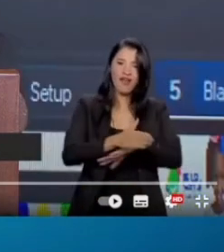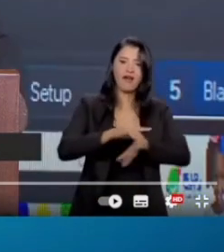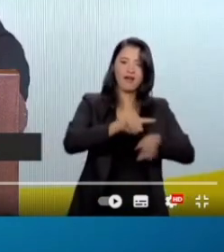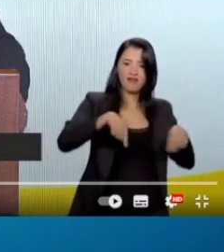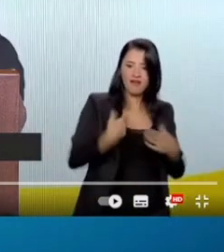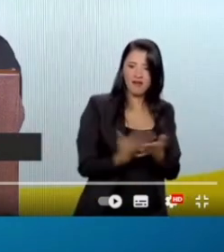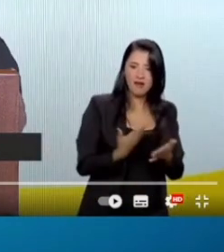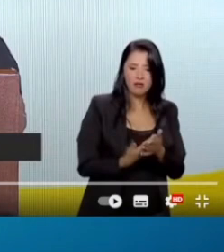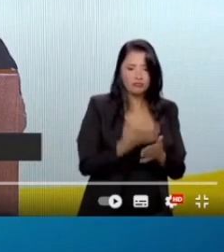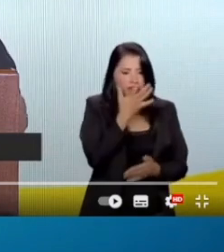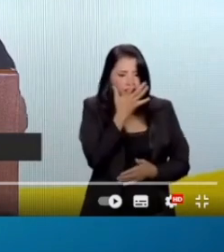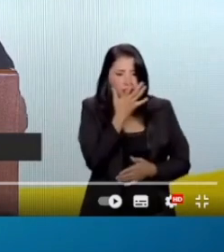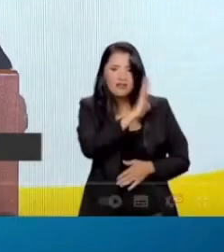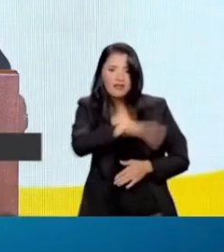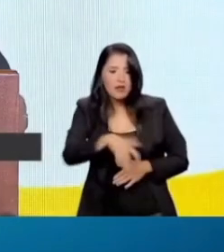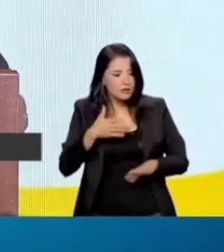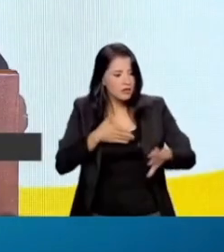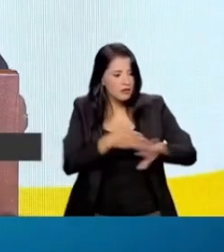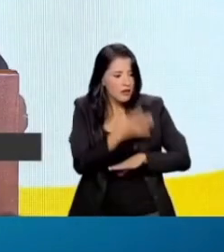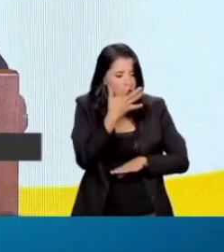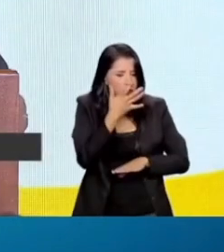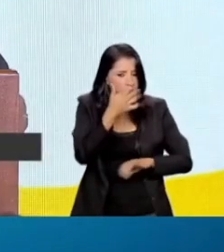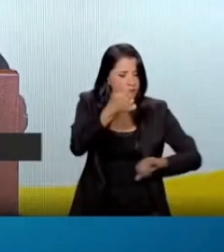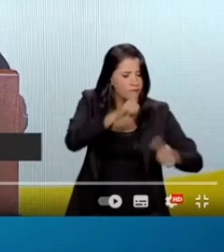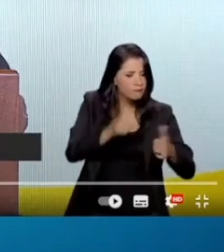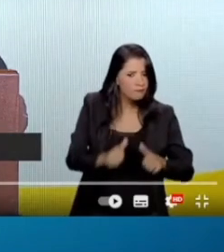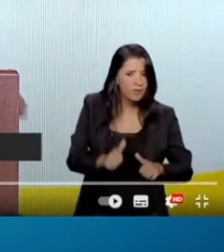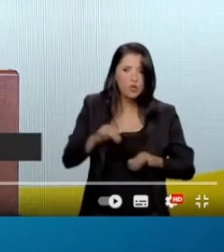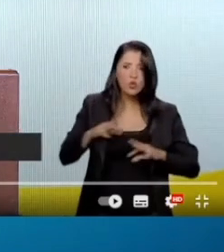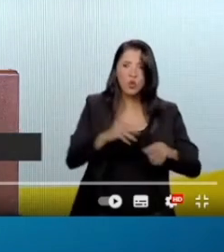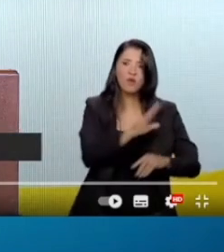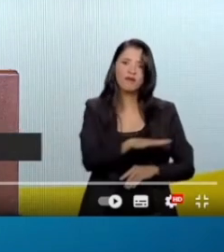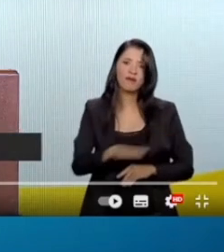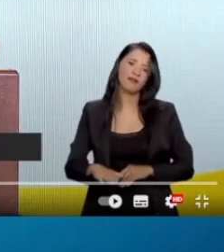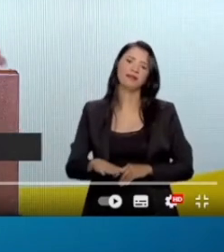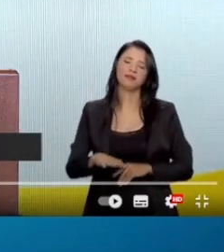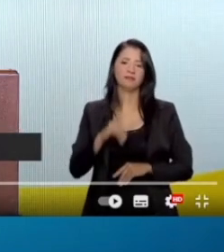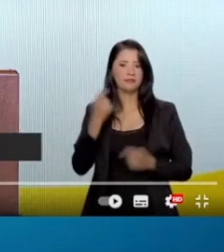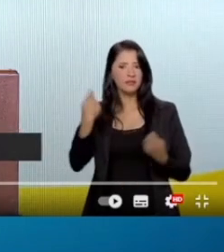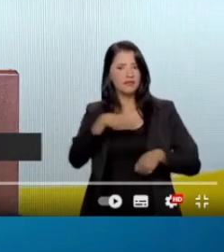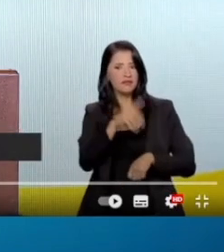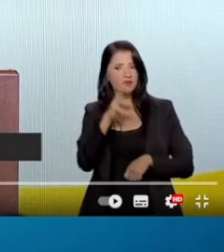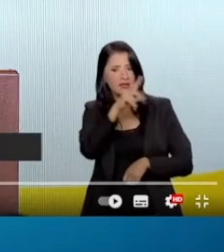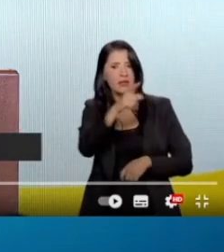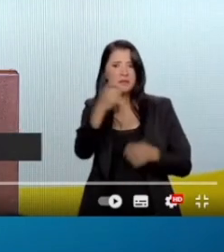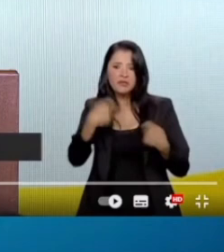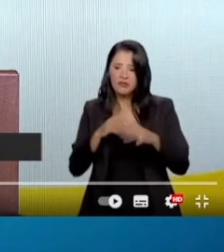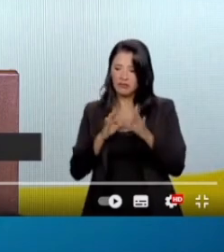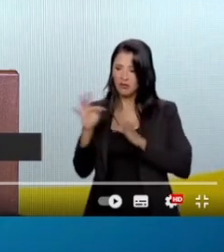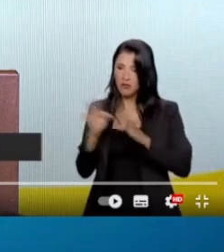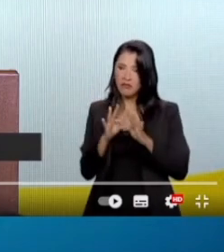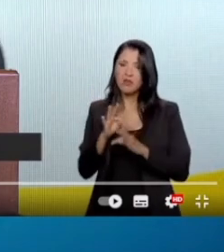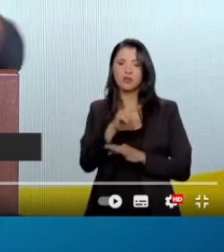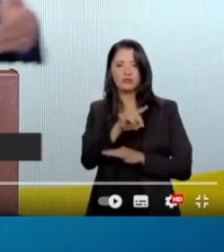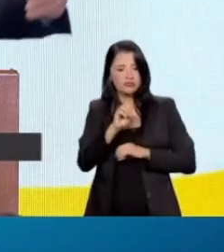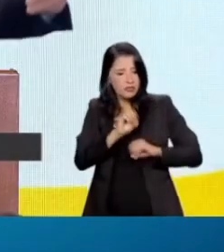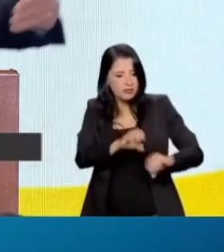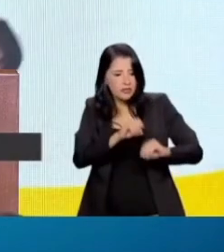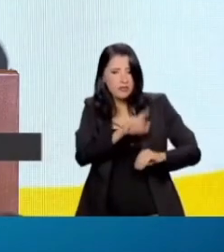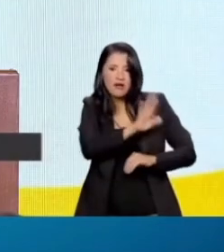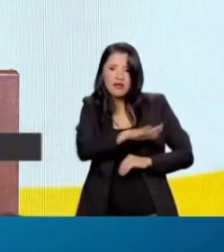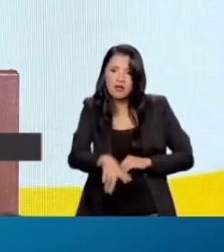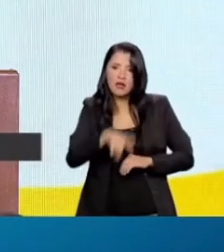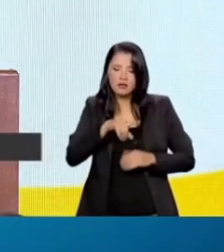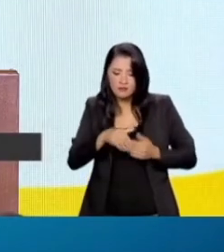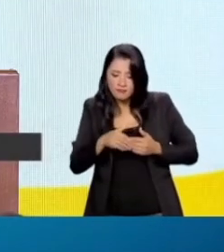ver todas as crianças de uma escola. Tem que ver essa criança precisando de um tratamento e educar essa